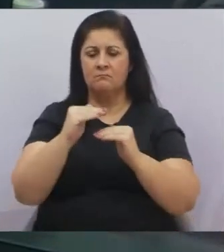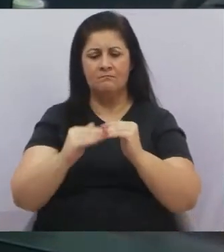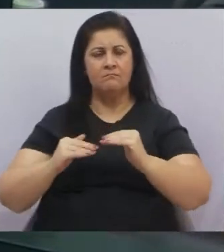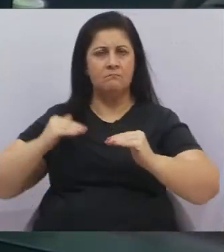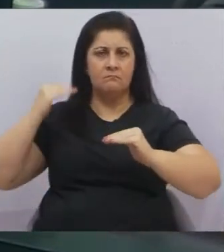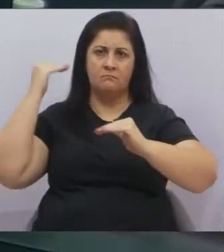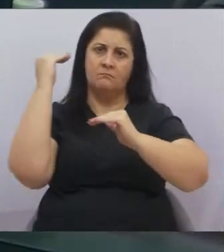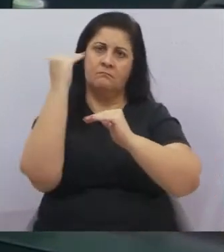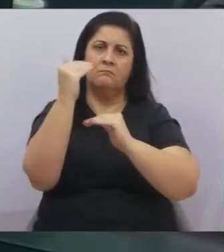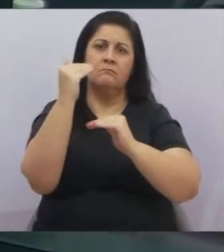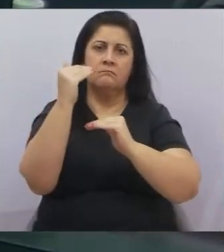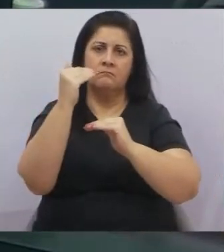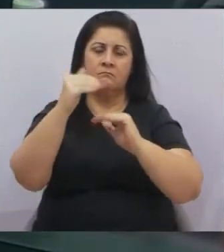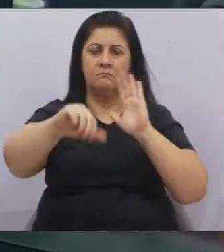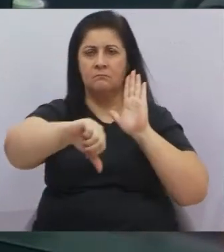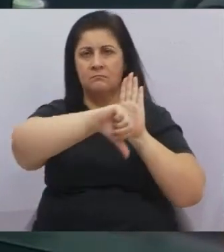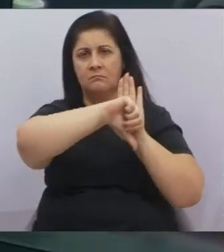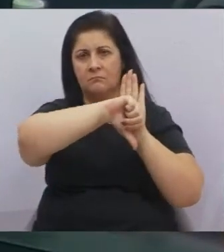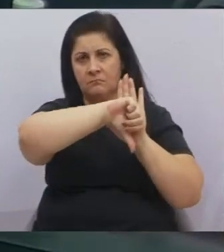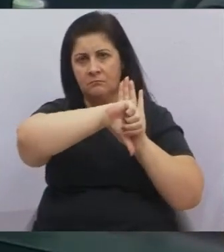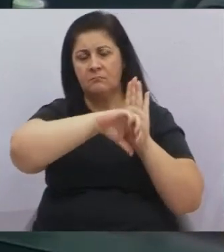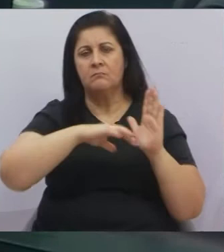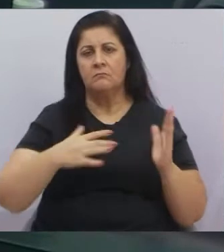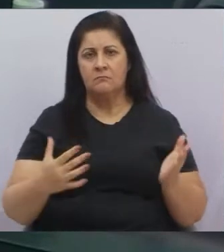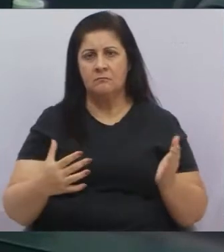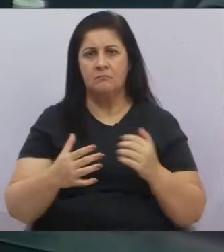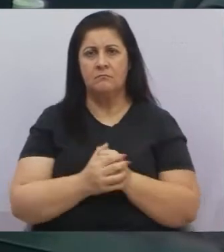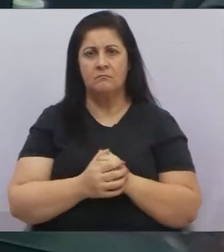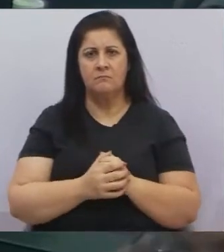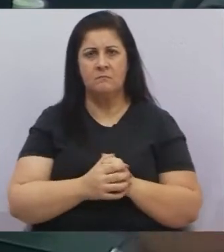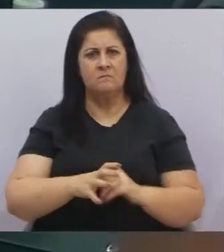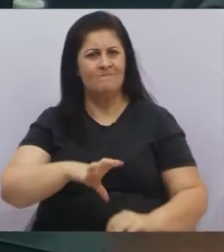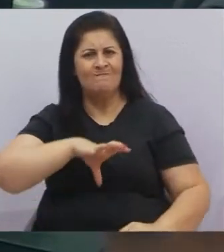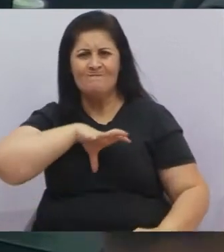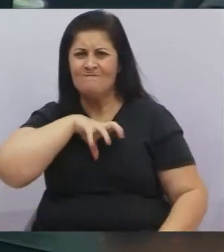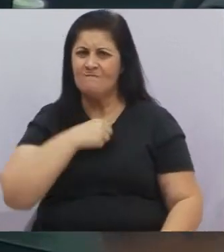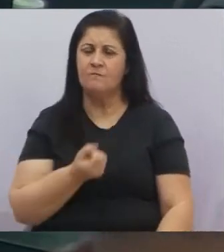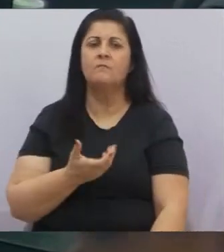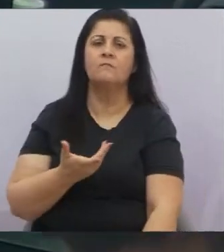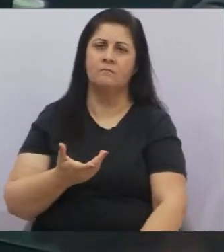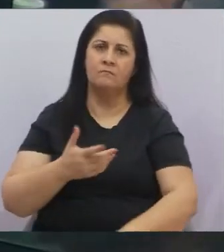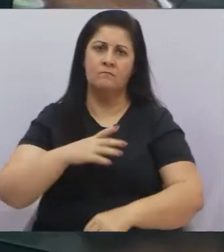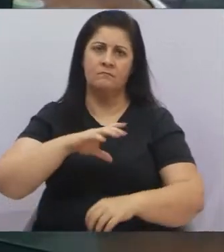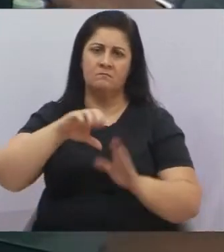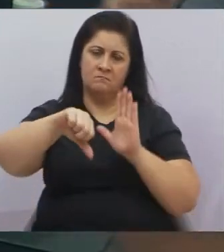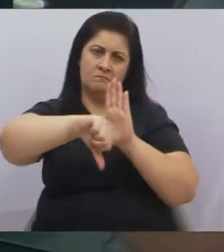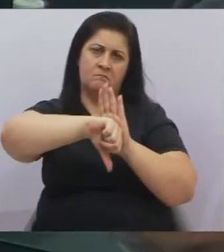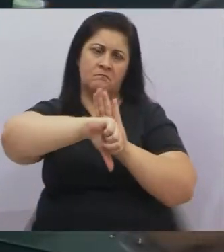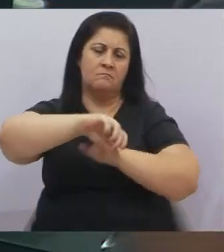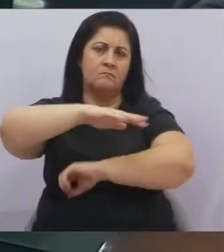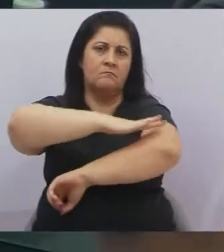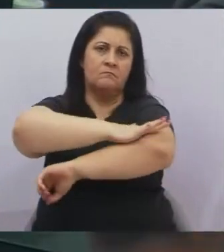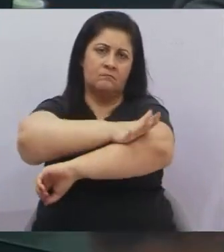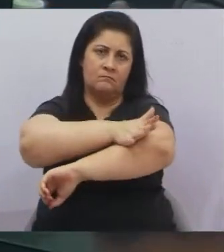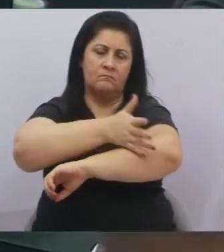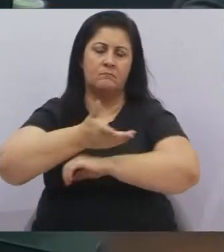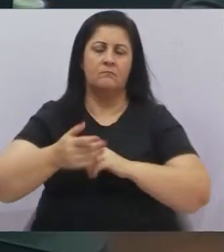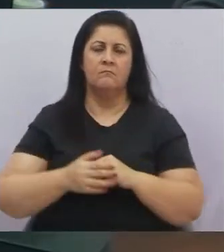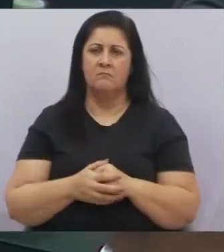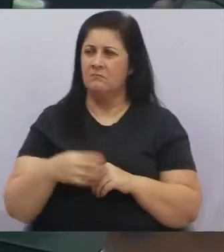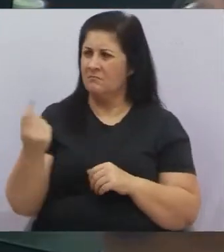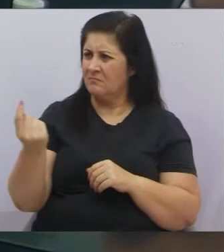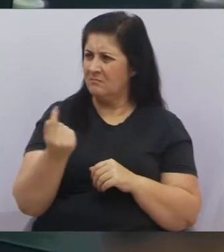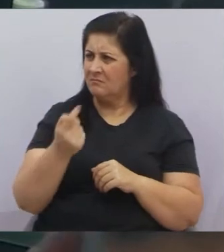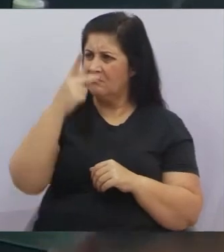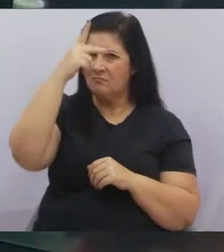superar esse crime que eu digo que é odioso, que é o crime de racismo. E principalmente vindo de um